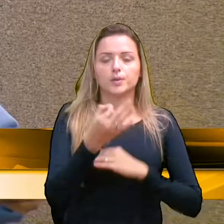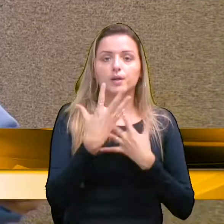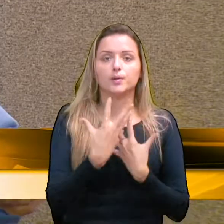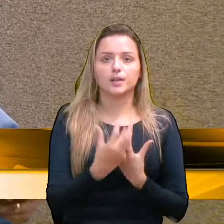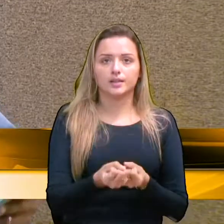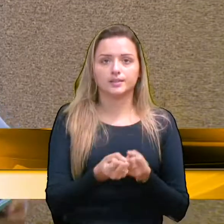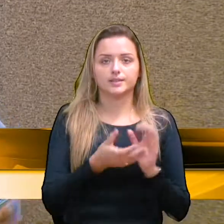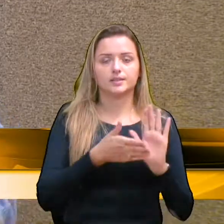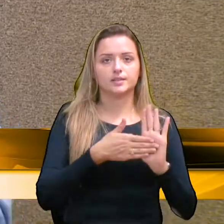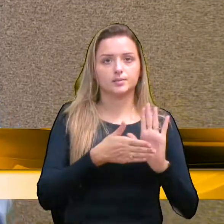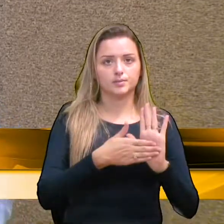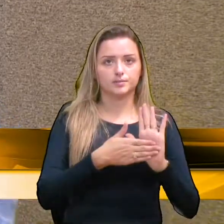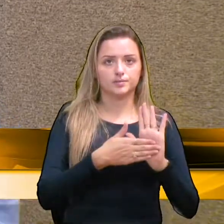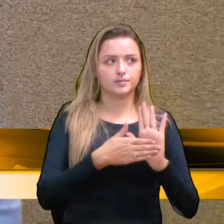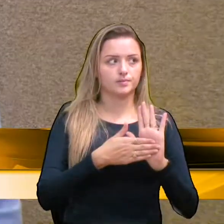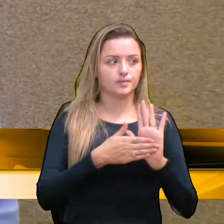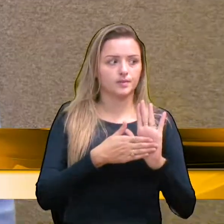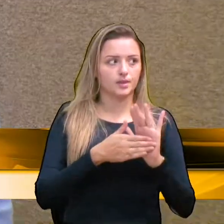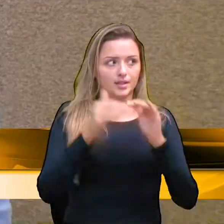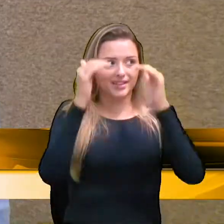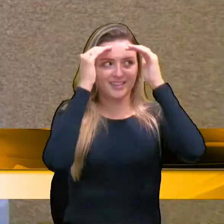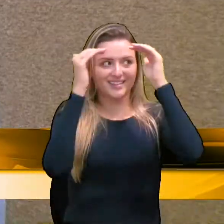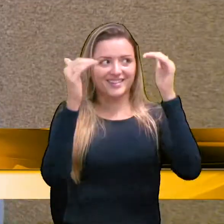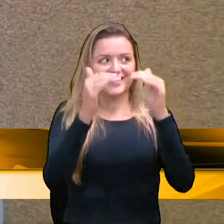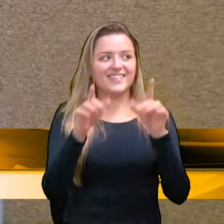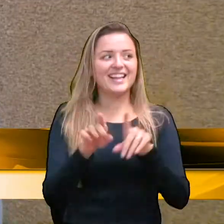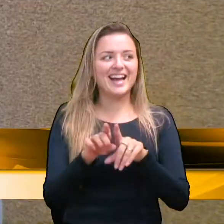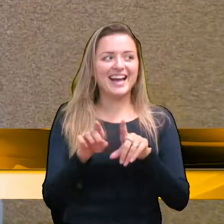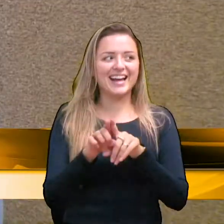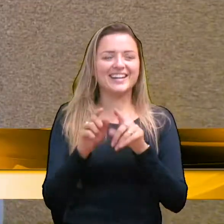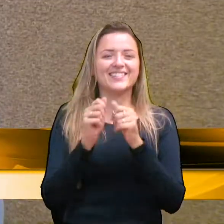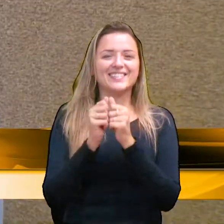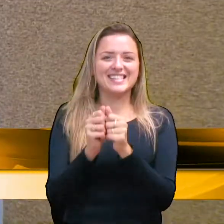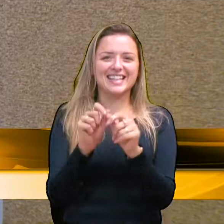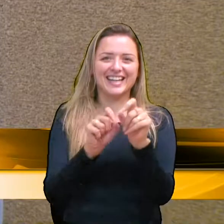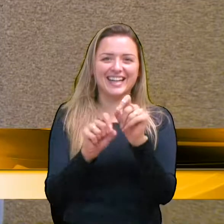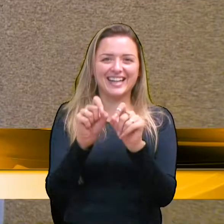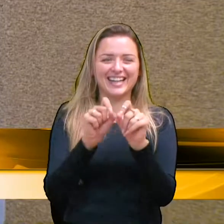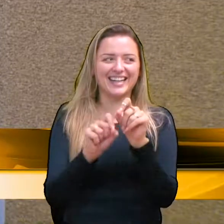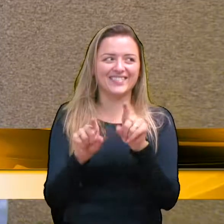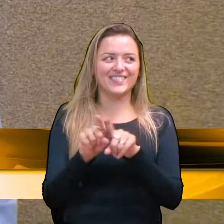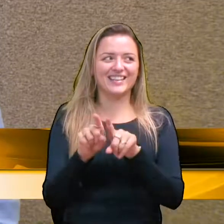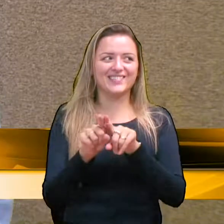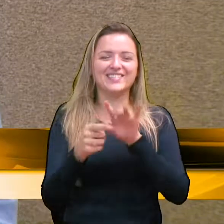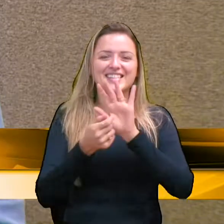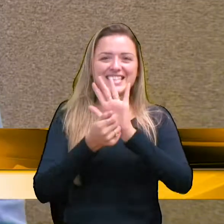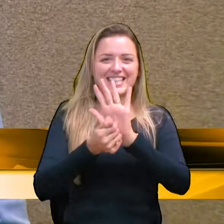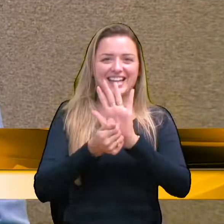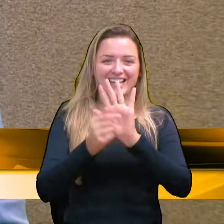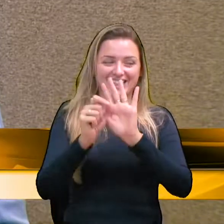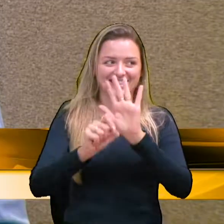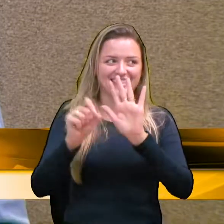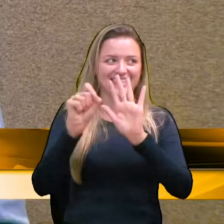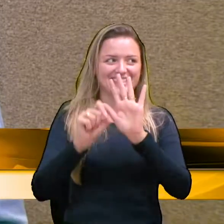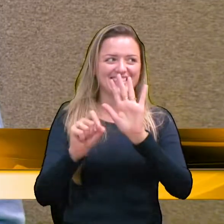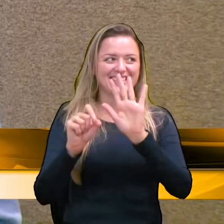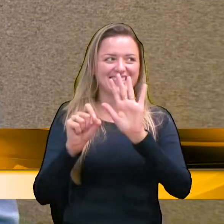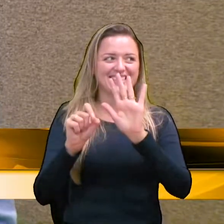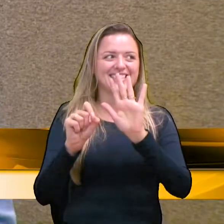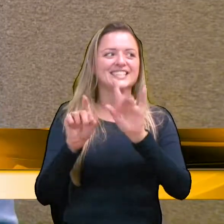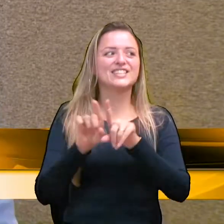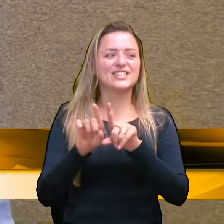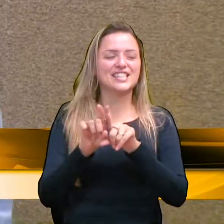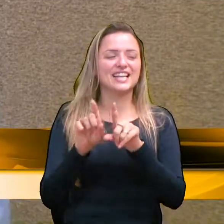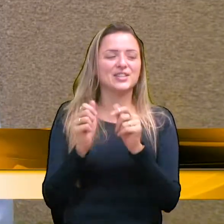legalidade da matéria. Com base nas informações elencadas e por considerar justa a homenagem